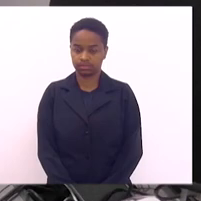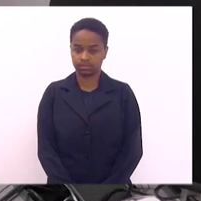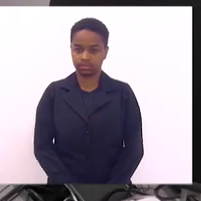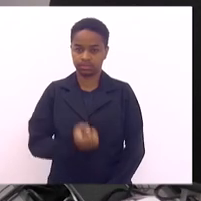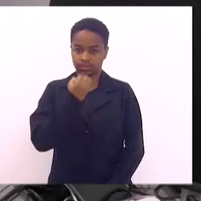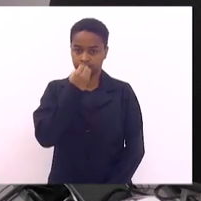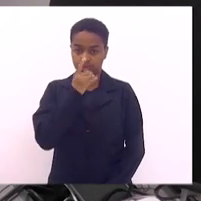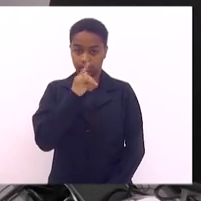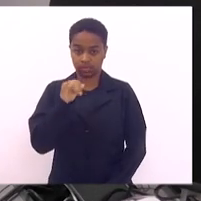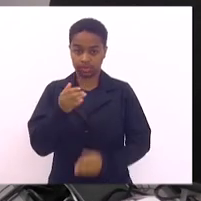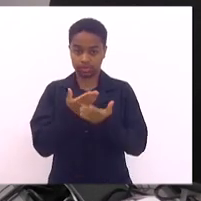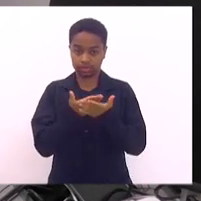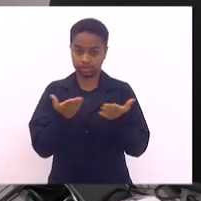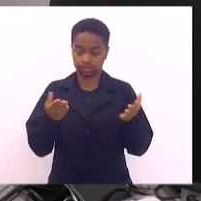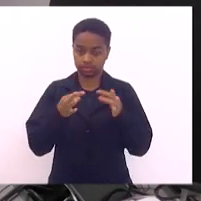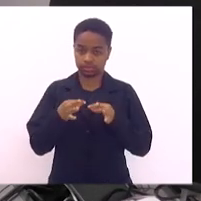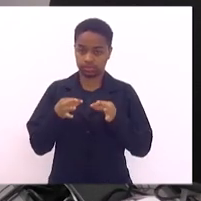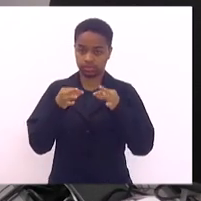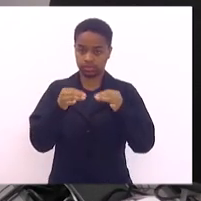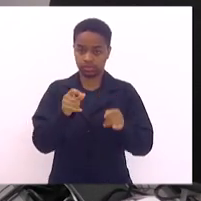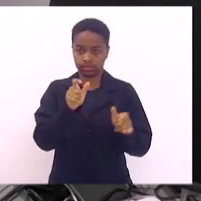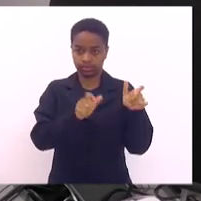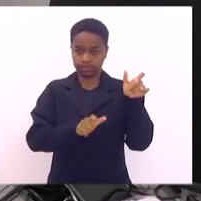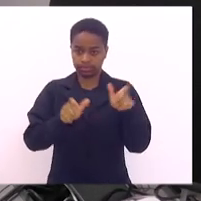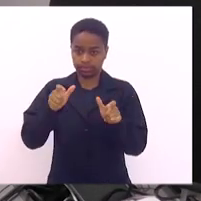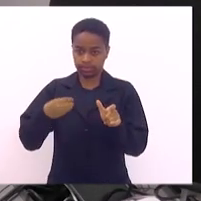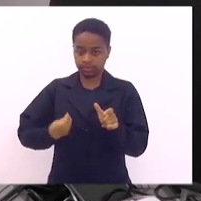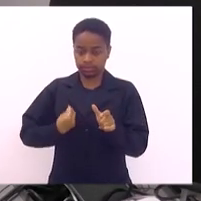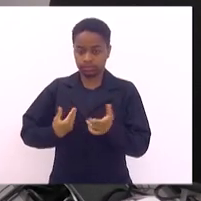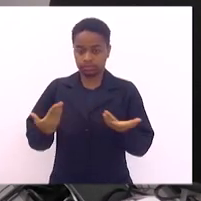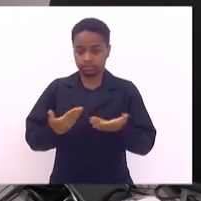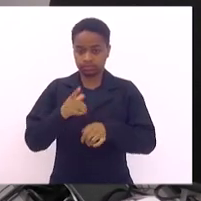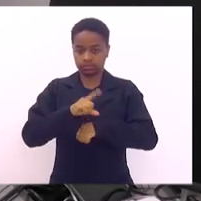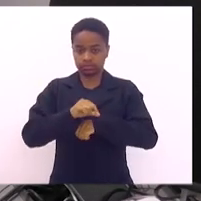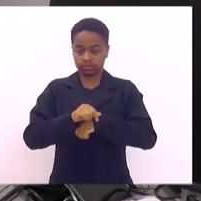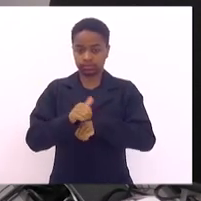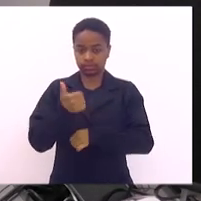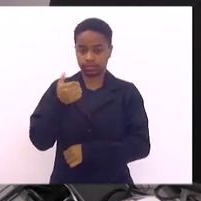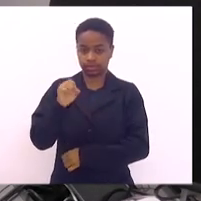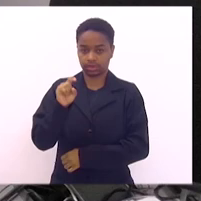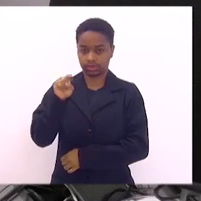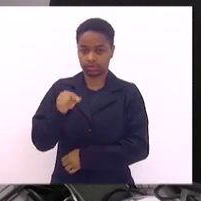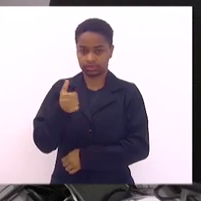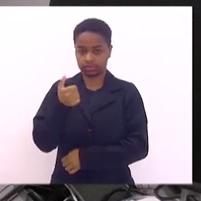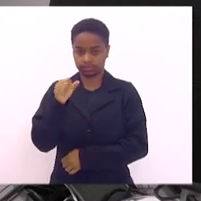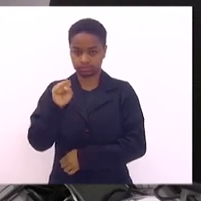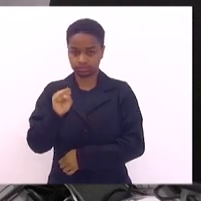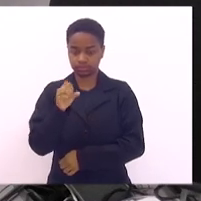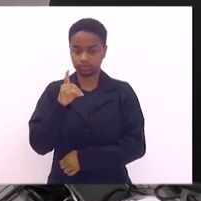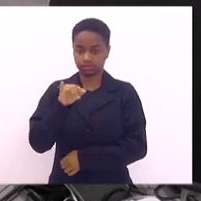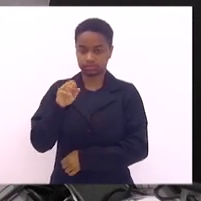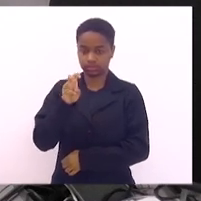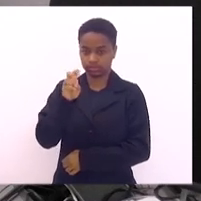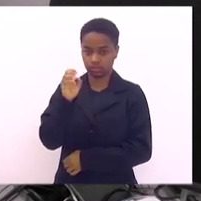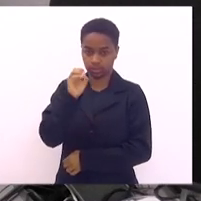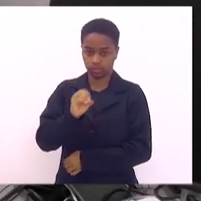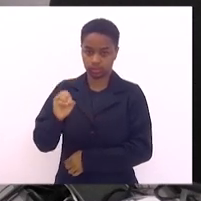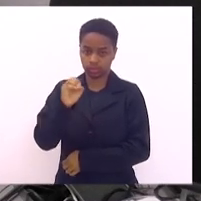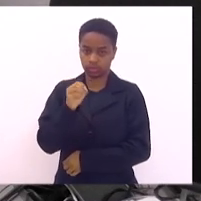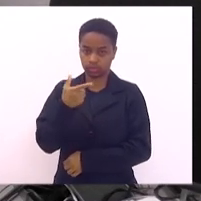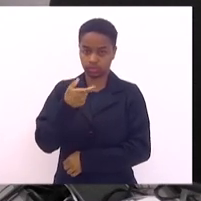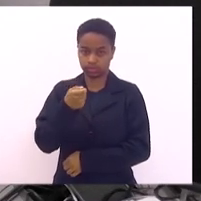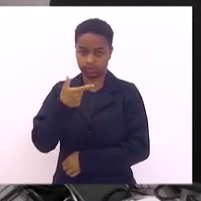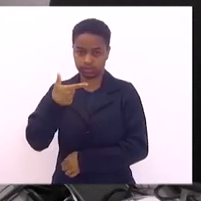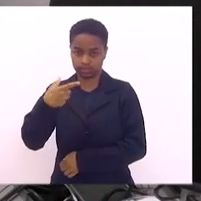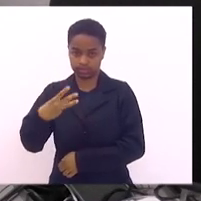Bom dia a todas e todos. Às 10 horas e 18 minutos do dia 5 de outubro de 2023,